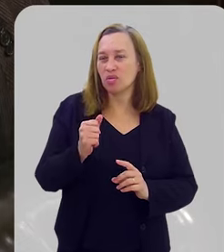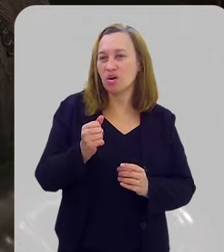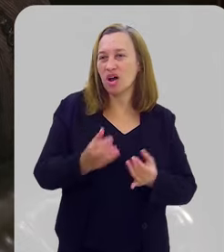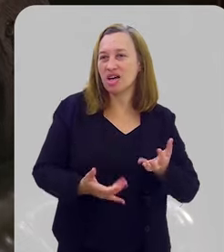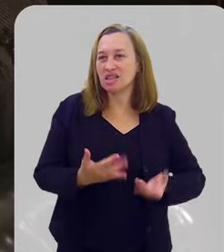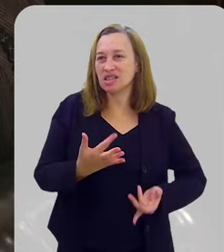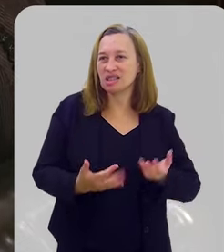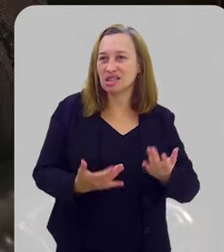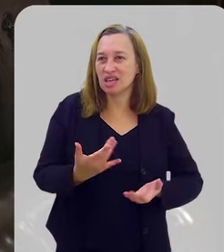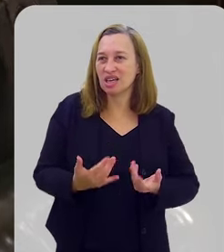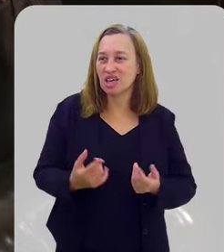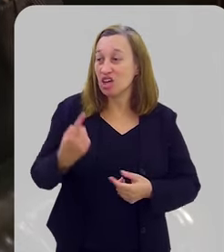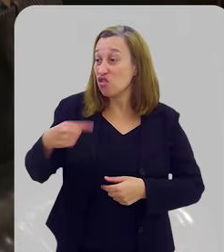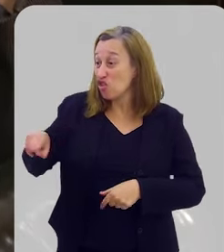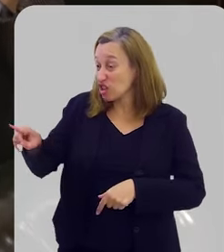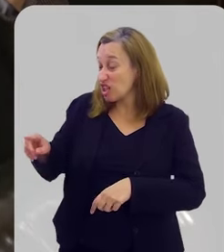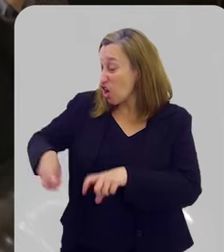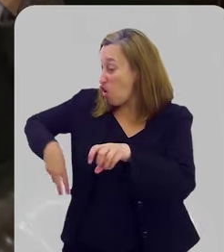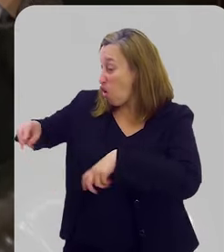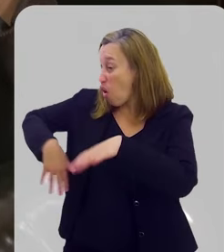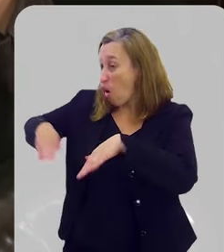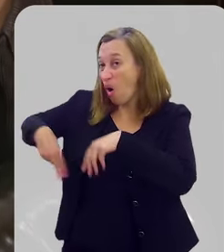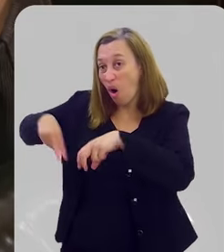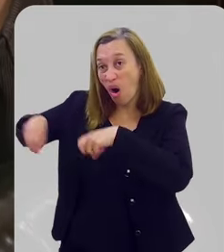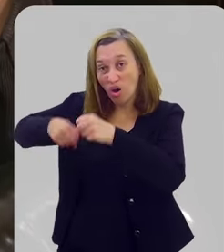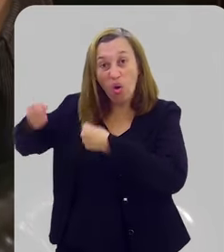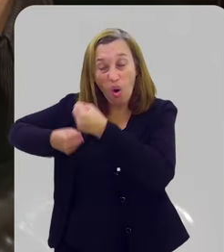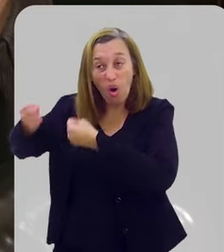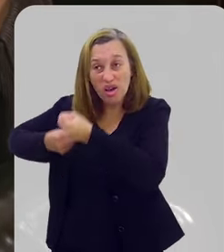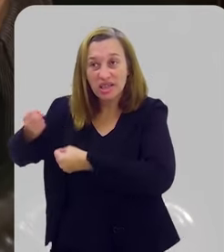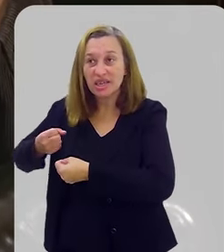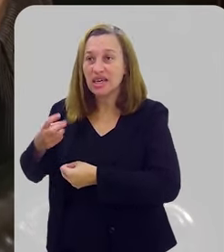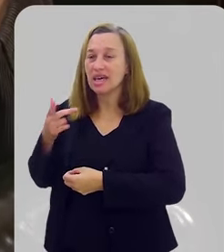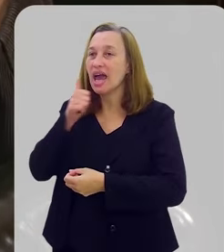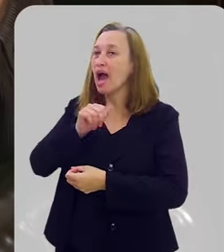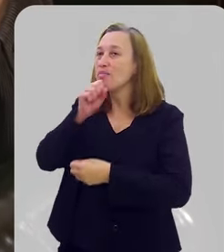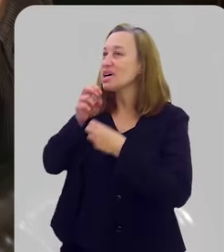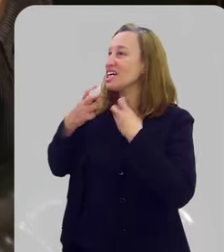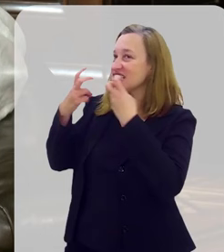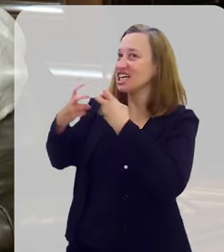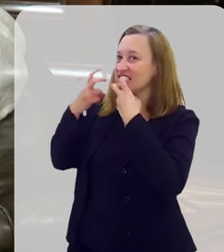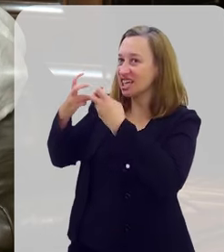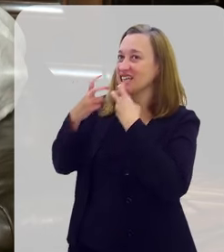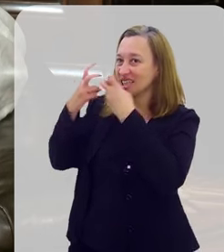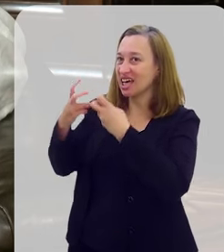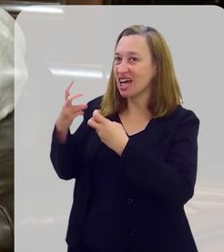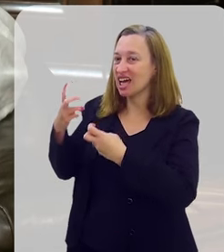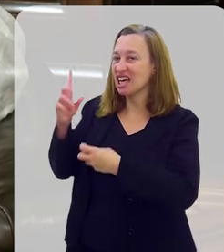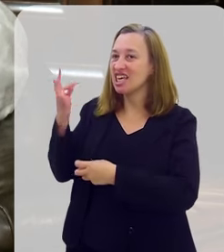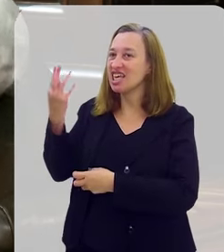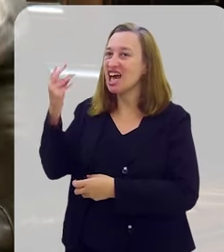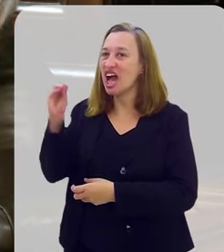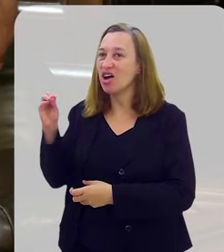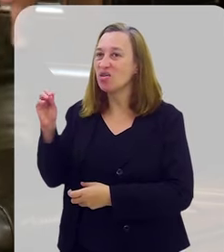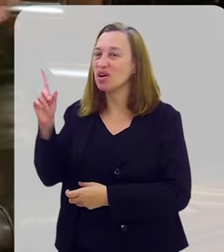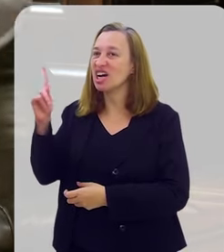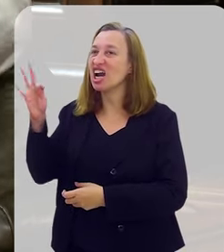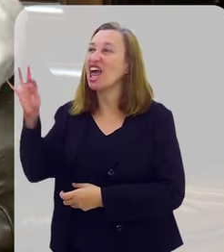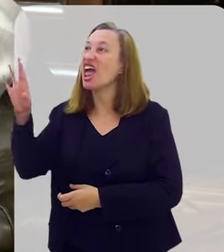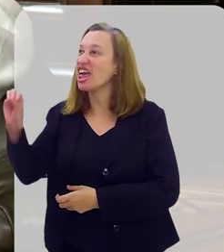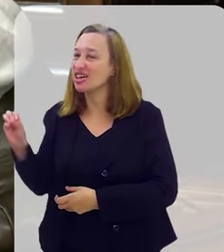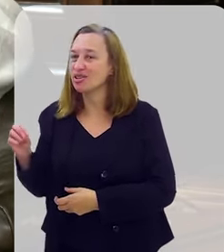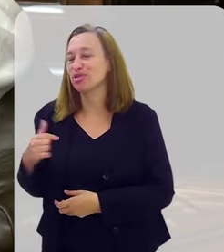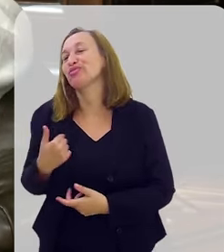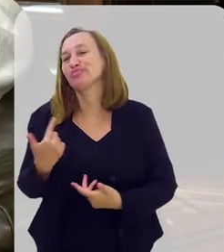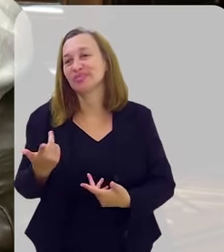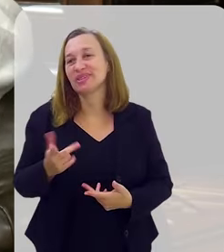Exato, e você corre. Iago Clayton! Que a mãe grita, né? É o único que vai aparecer, sou eu. Apareceu até um kibizinho correndo.